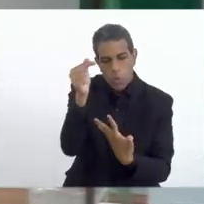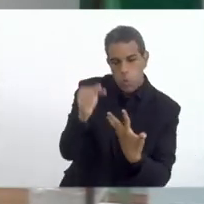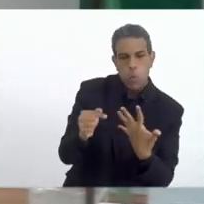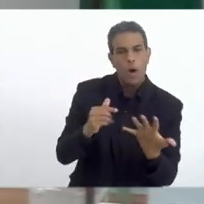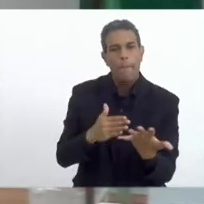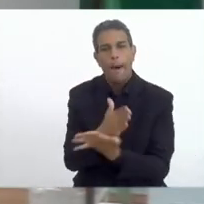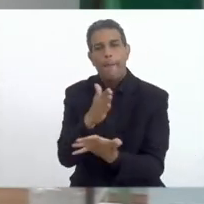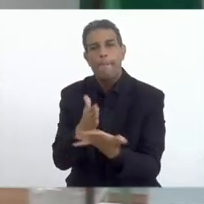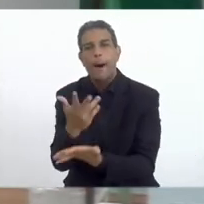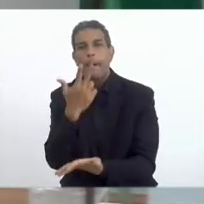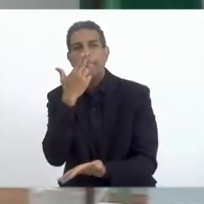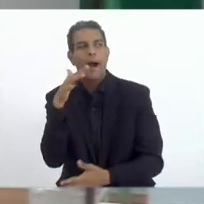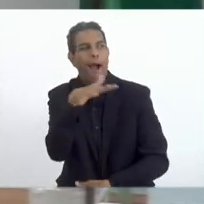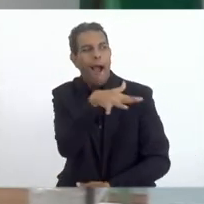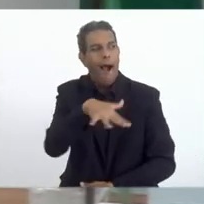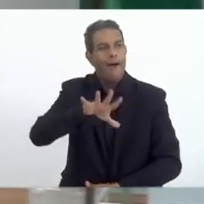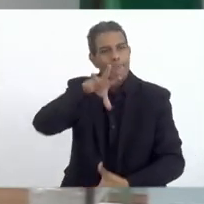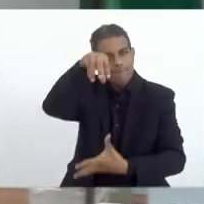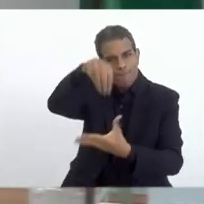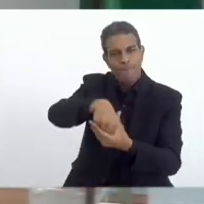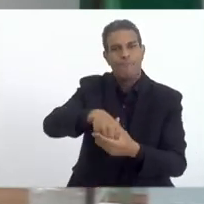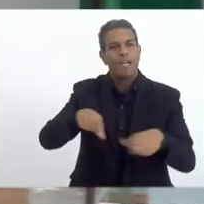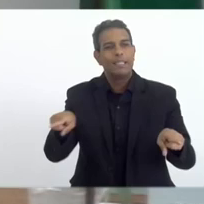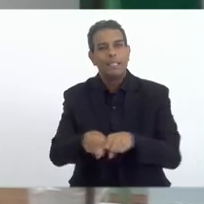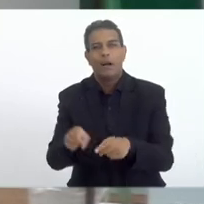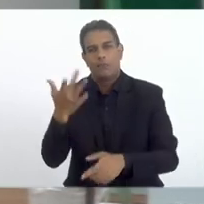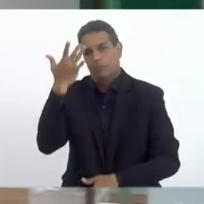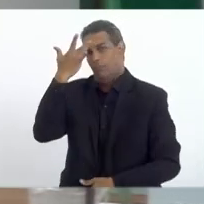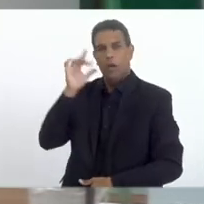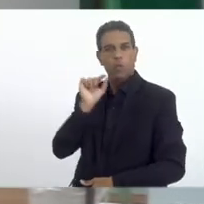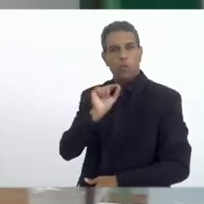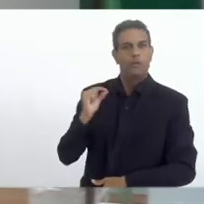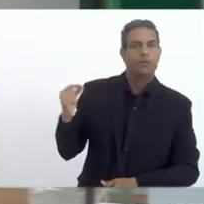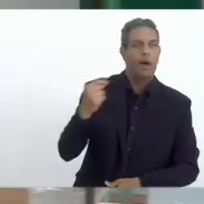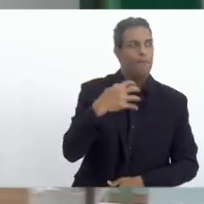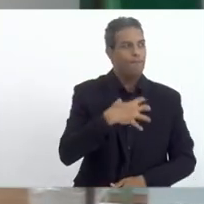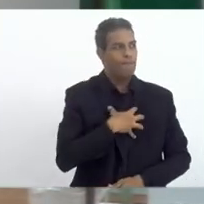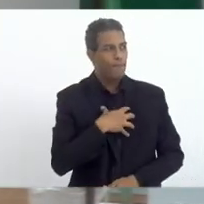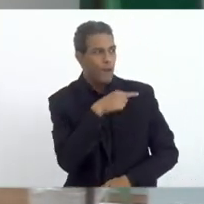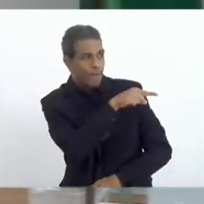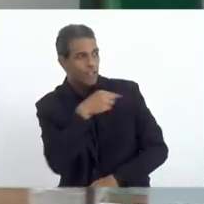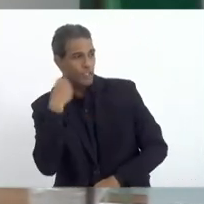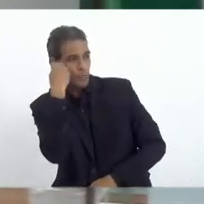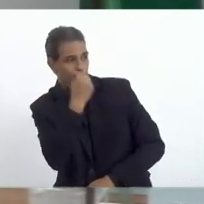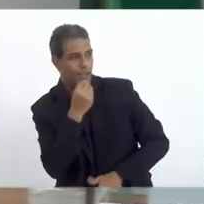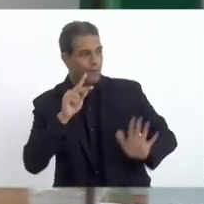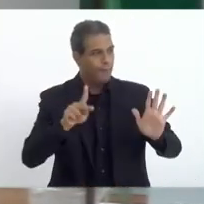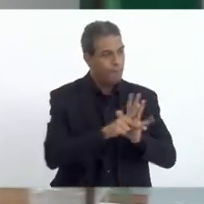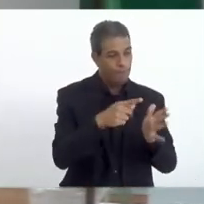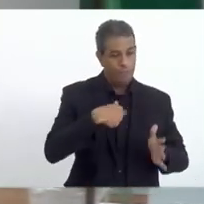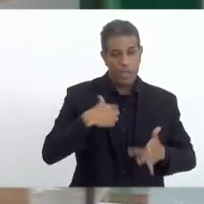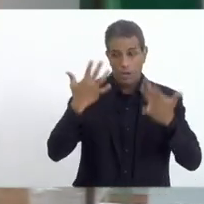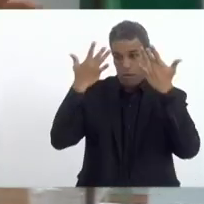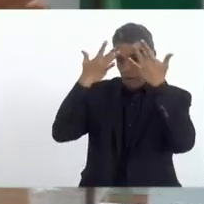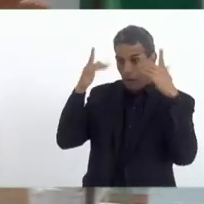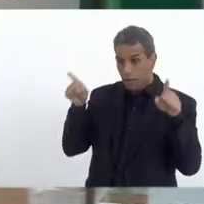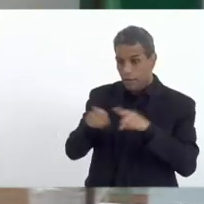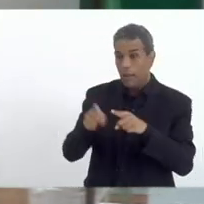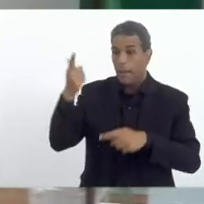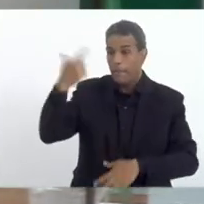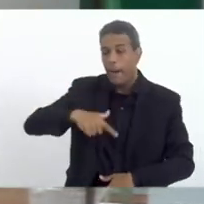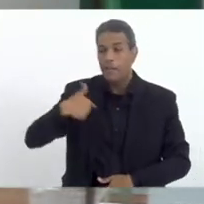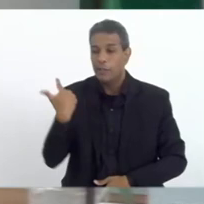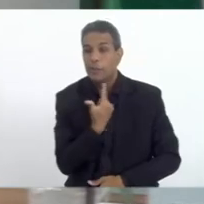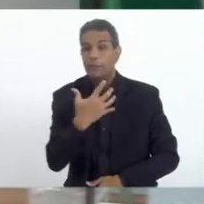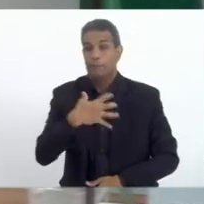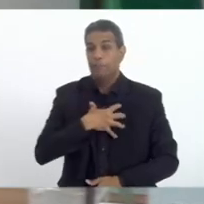que, aparentemente, não sabe mais do que você, né? Porque se você é um especialista e eu não sou, você tem que saber mais que eu.